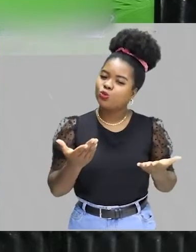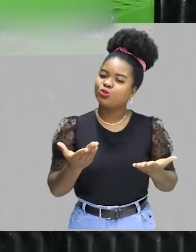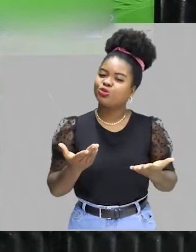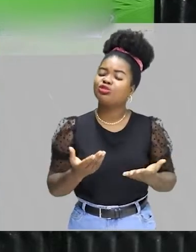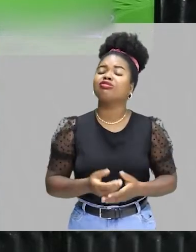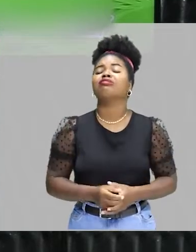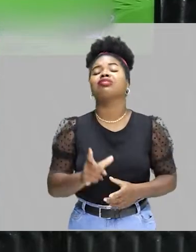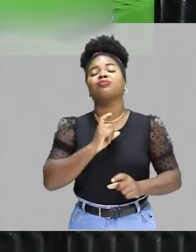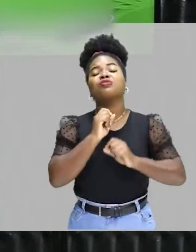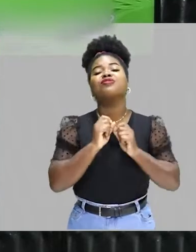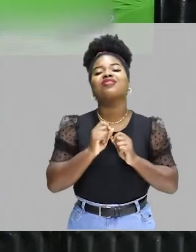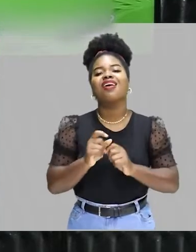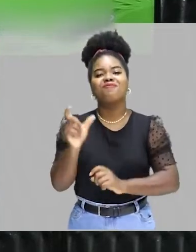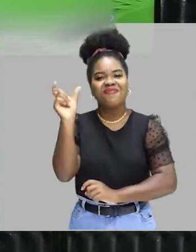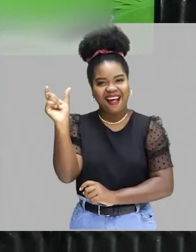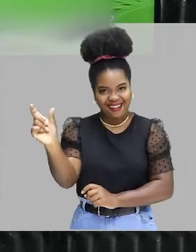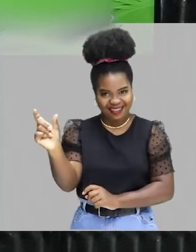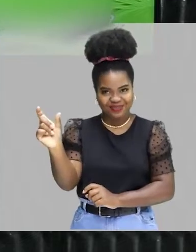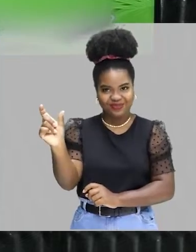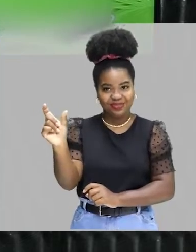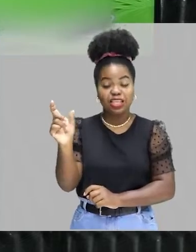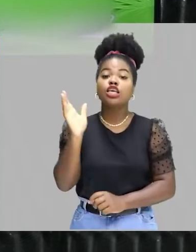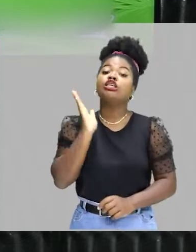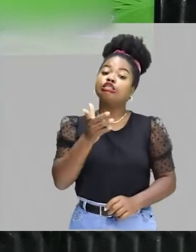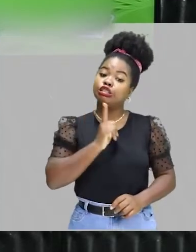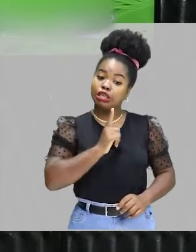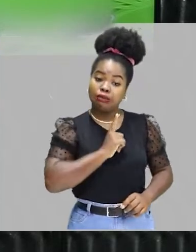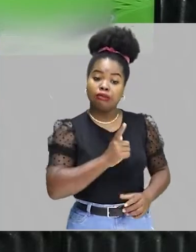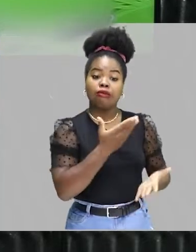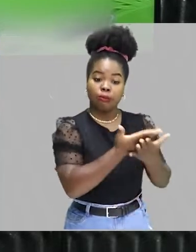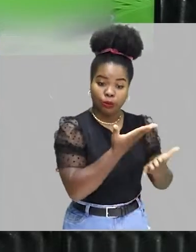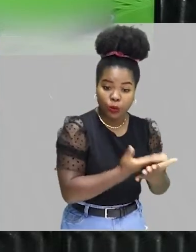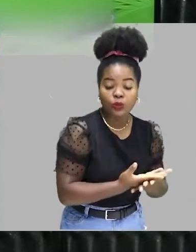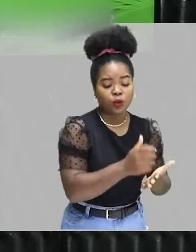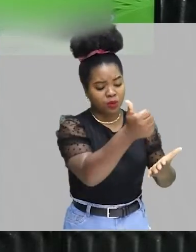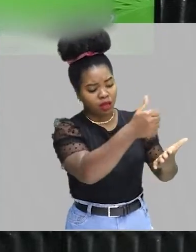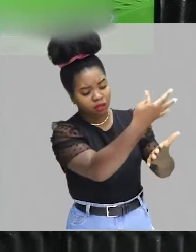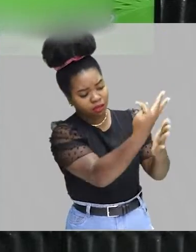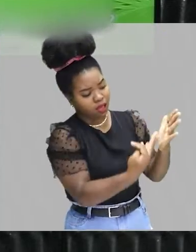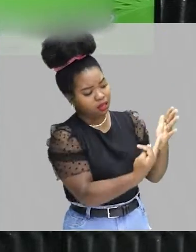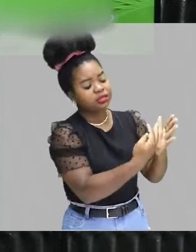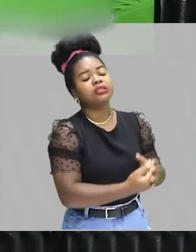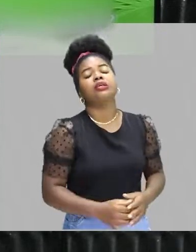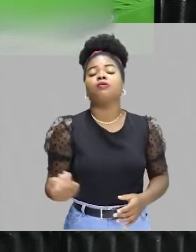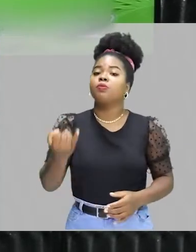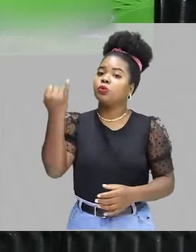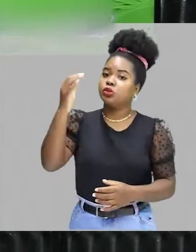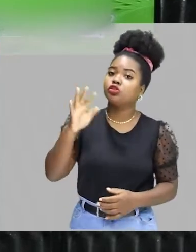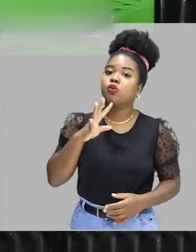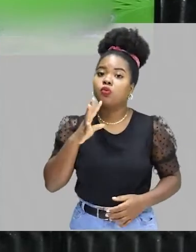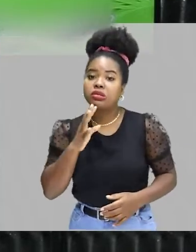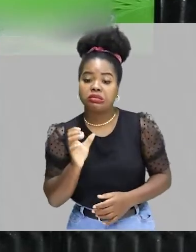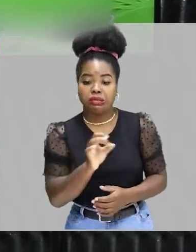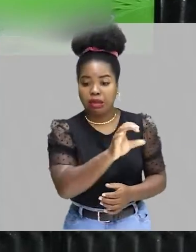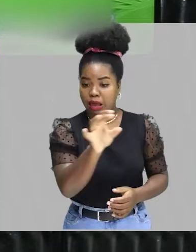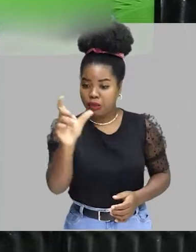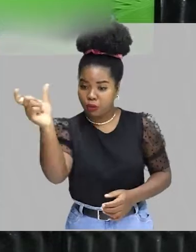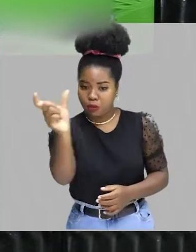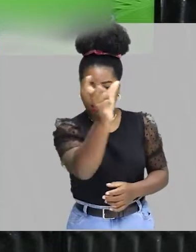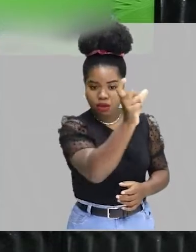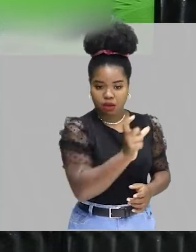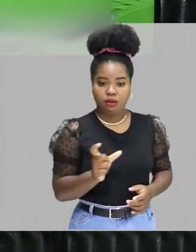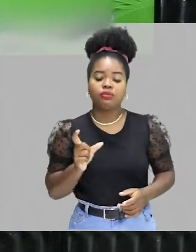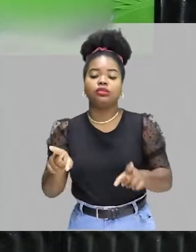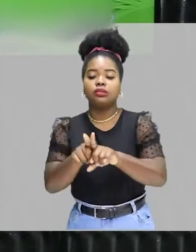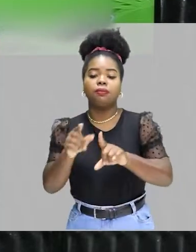palavras. Nós já fizemos aulas sobre interpretação de textos, sabemos a importância de conhecer as palavras, de entender